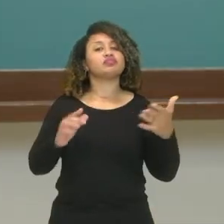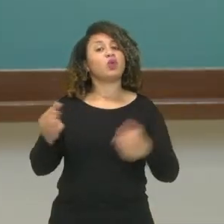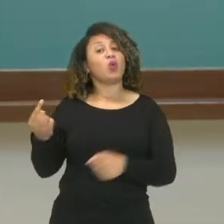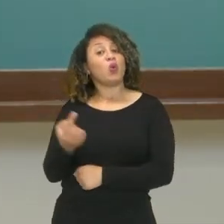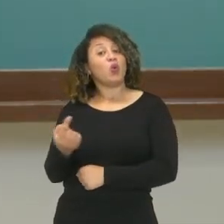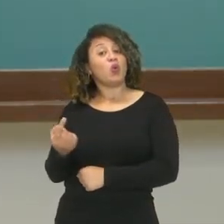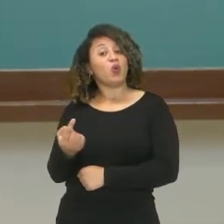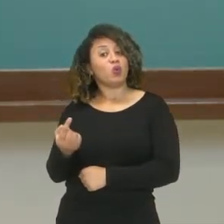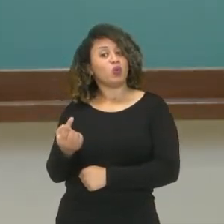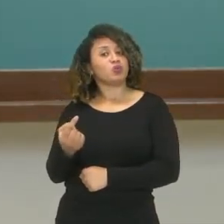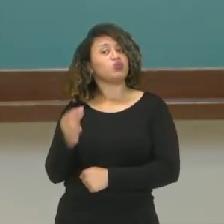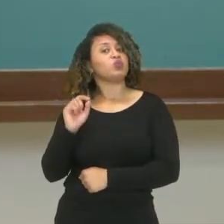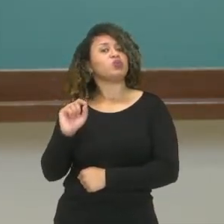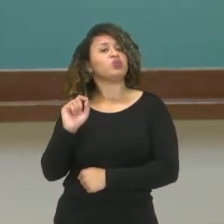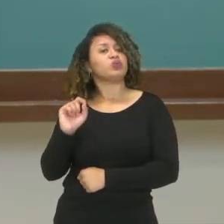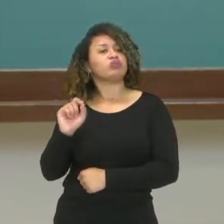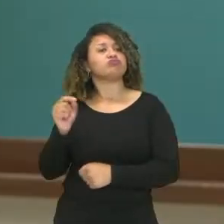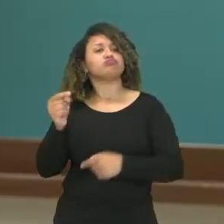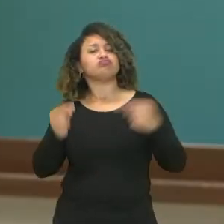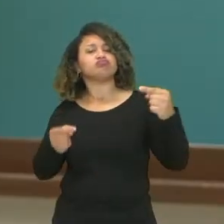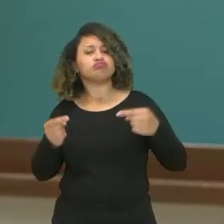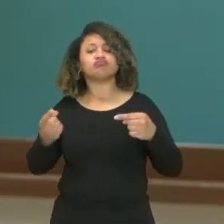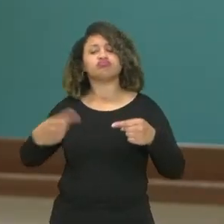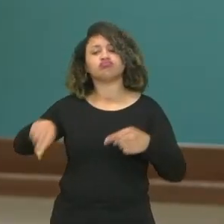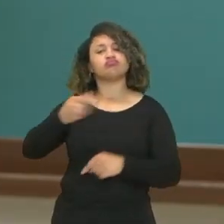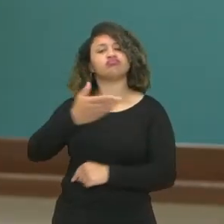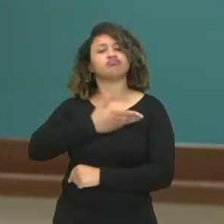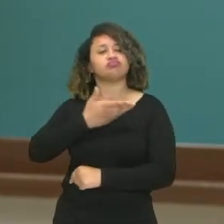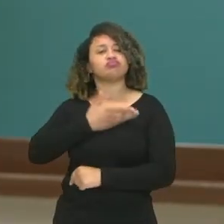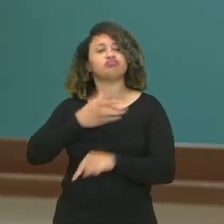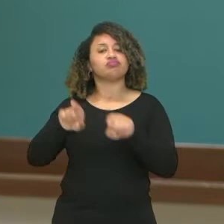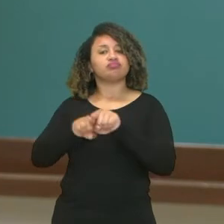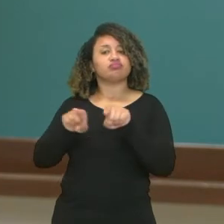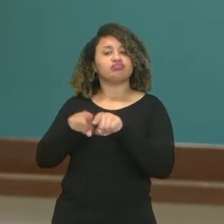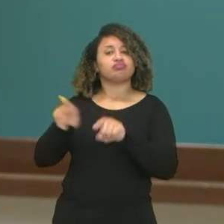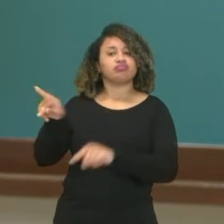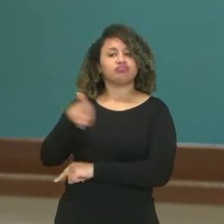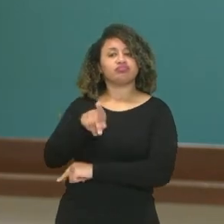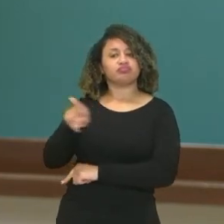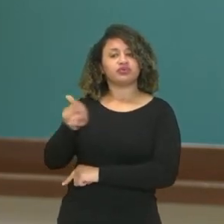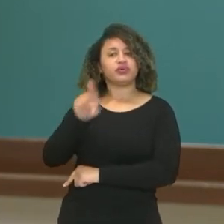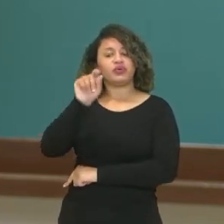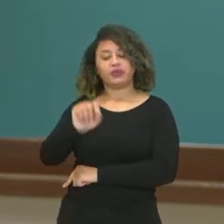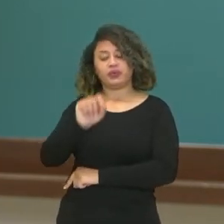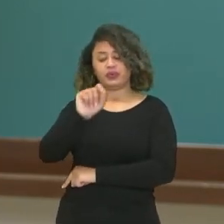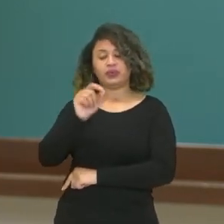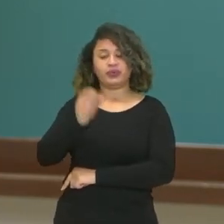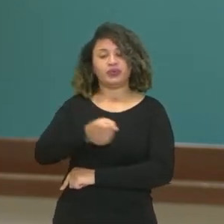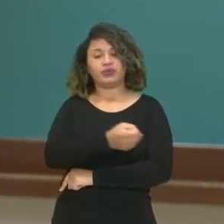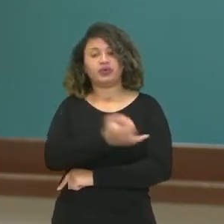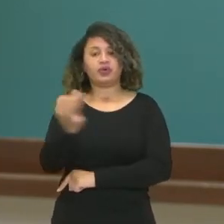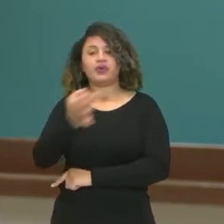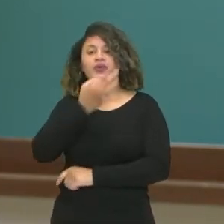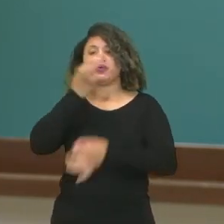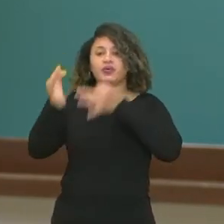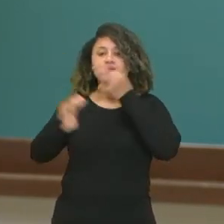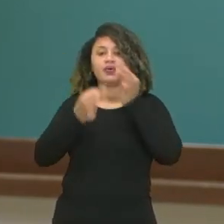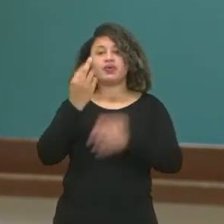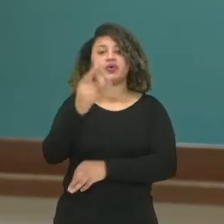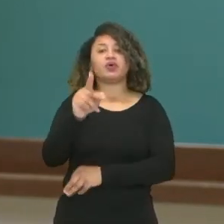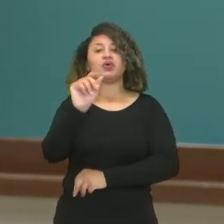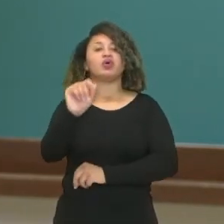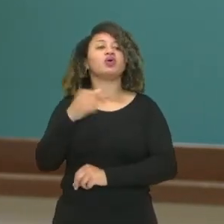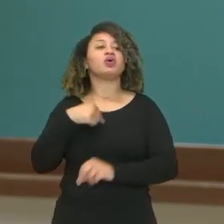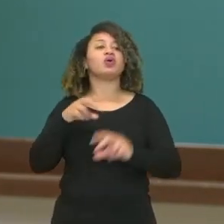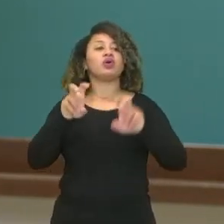1. Discuta com os seus colegas e professor ou professora quais suas opiniões sobre a